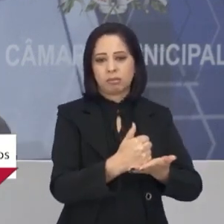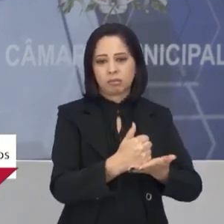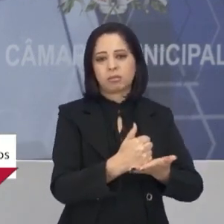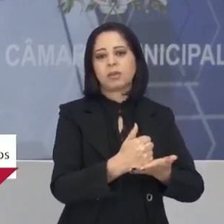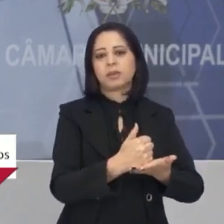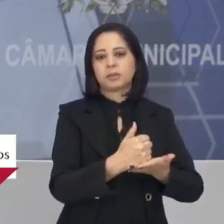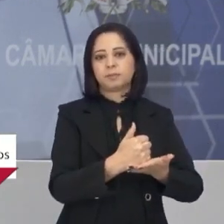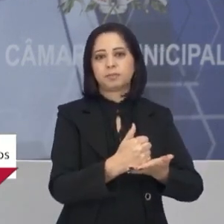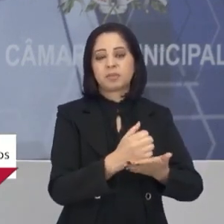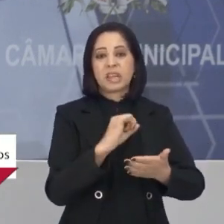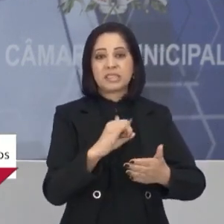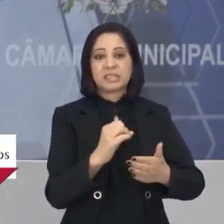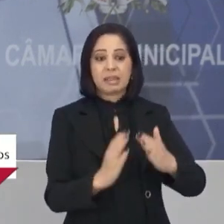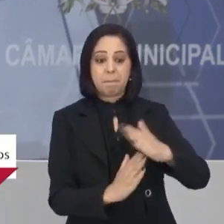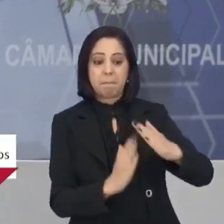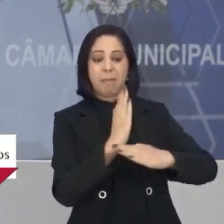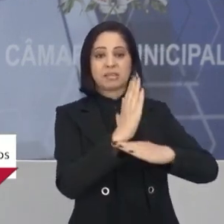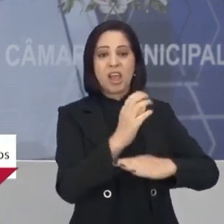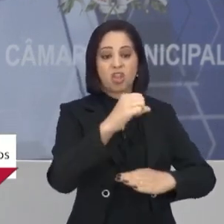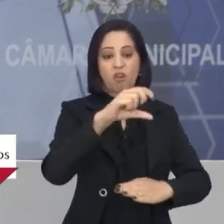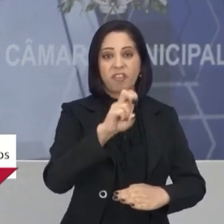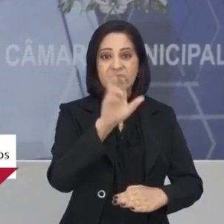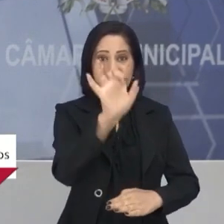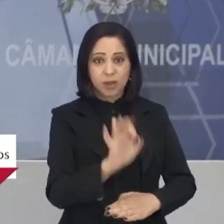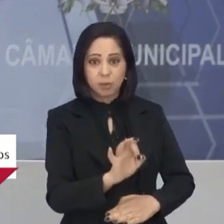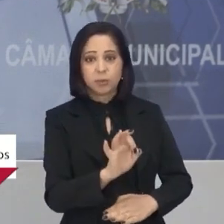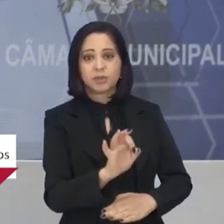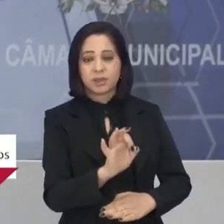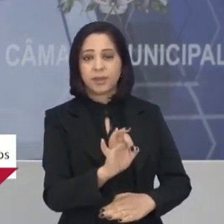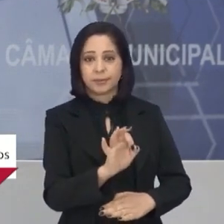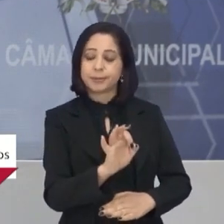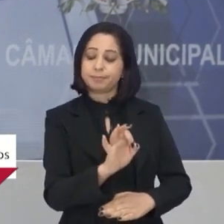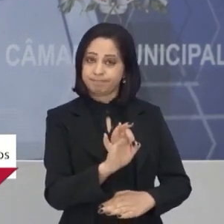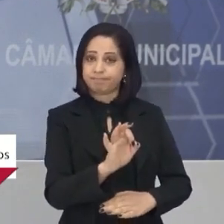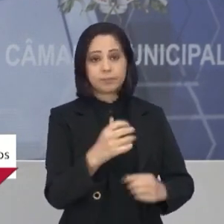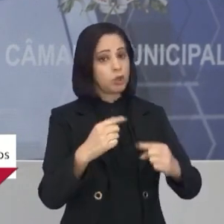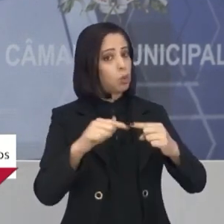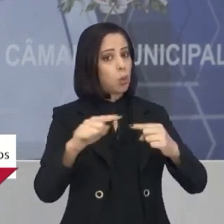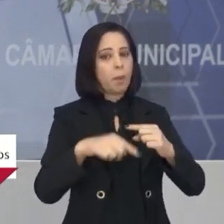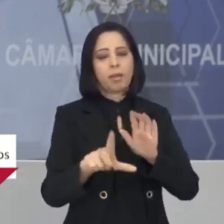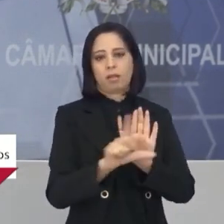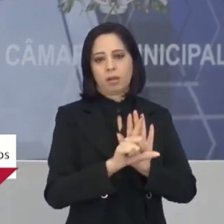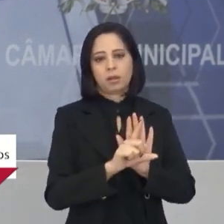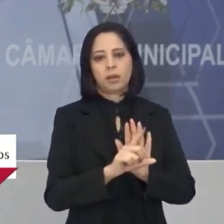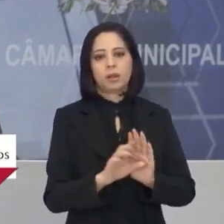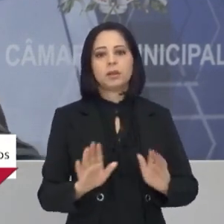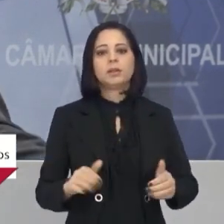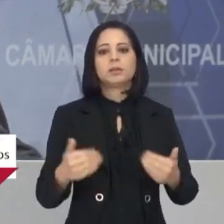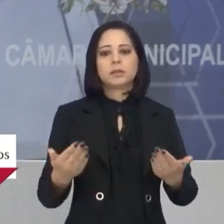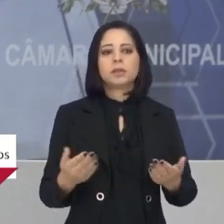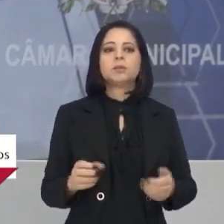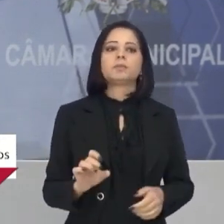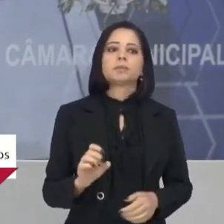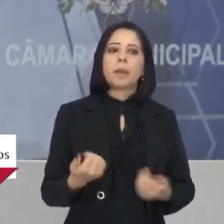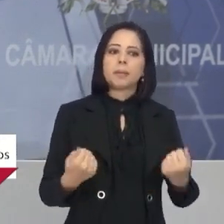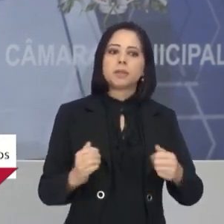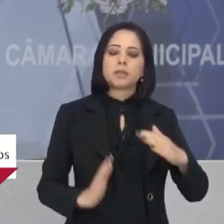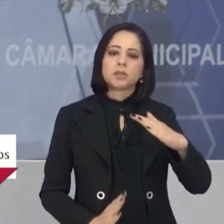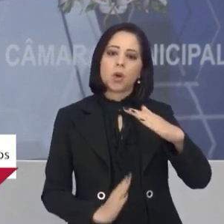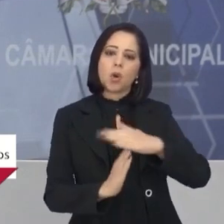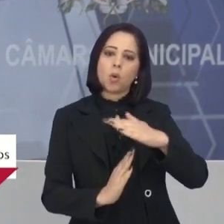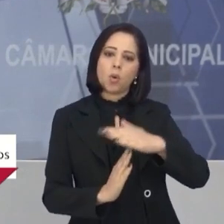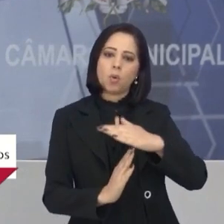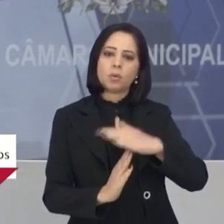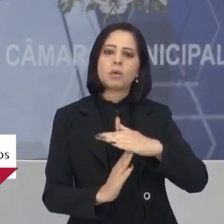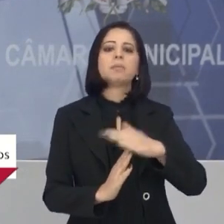limites 95% é basicamente é regra da lei de responsabilidade fiscal então mais é um limite que tem que ser observado não só